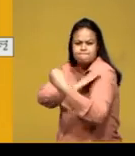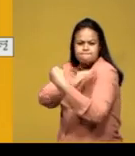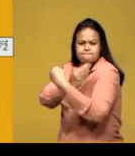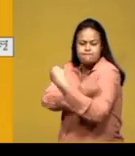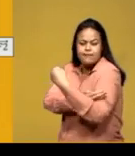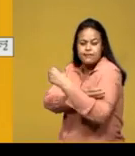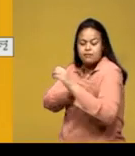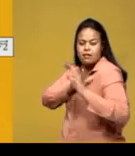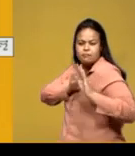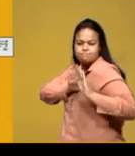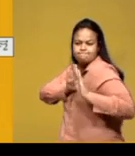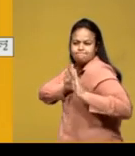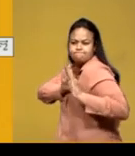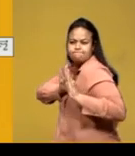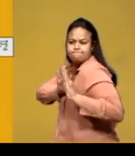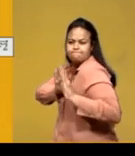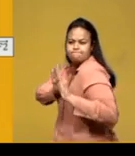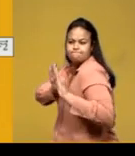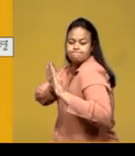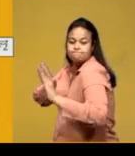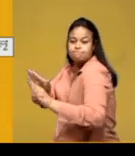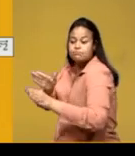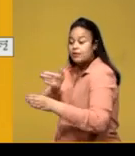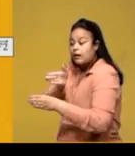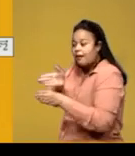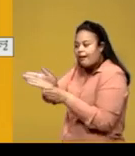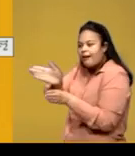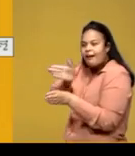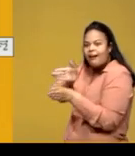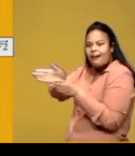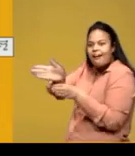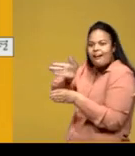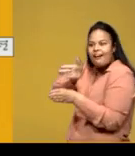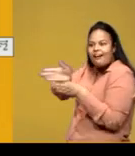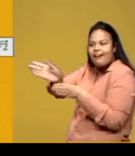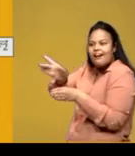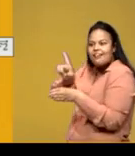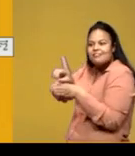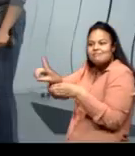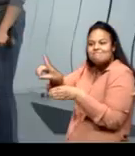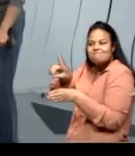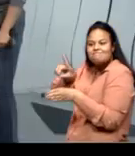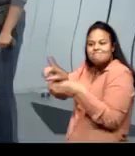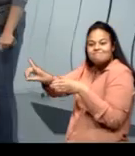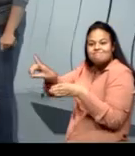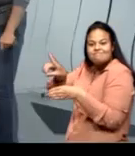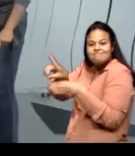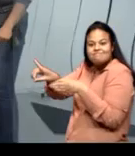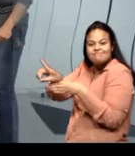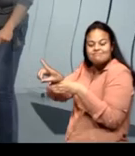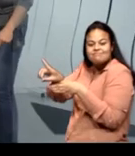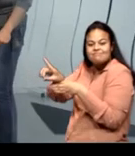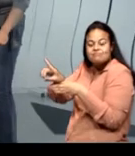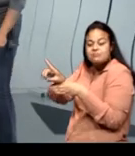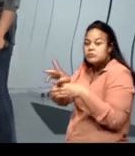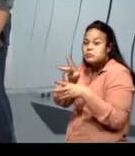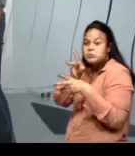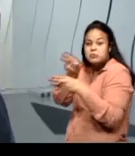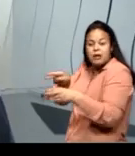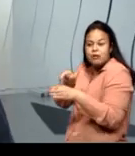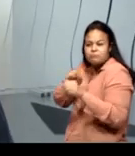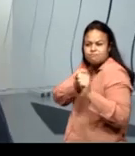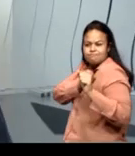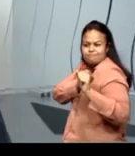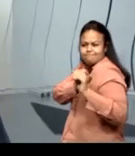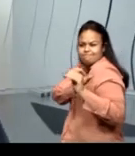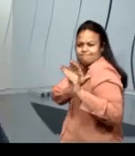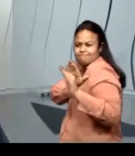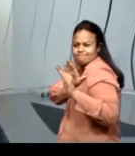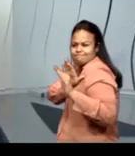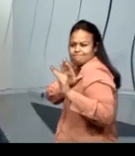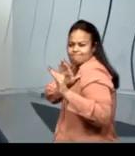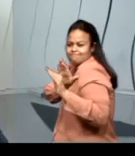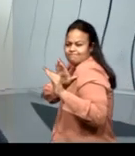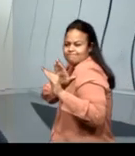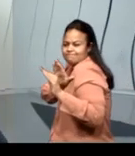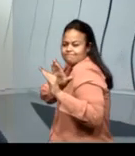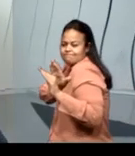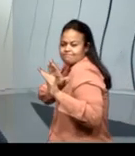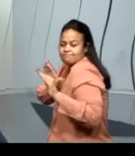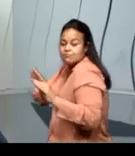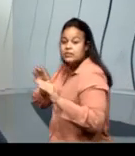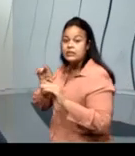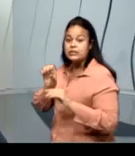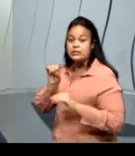sentidos da minha força. Estão apontando para o mesmo lado. Se eles estivessem apontando para